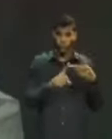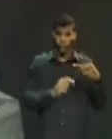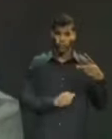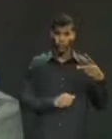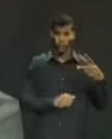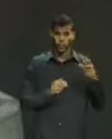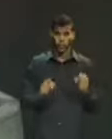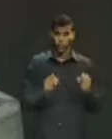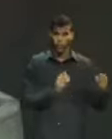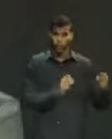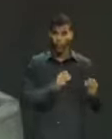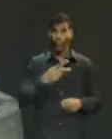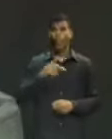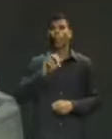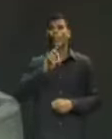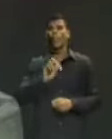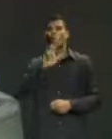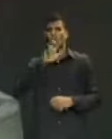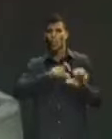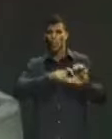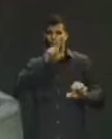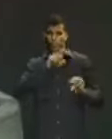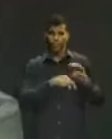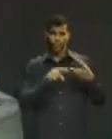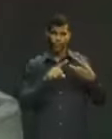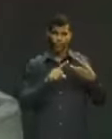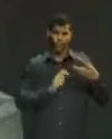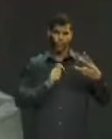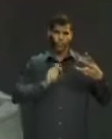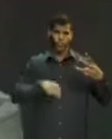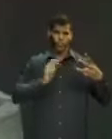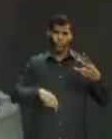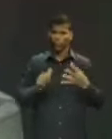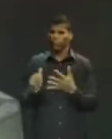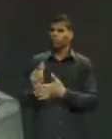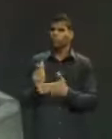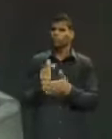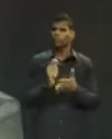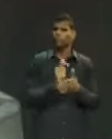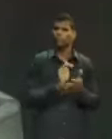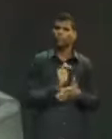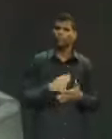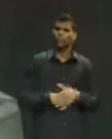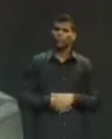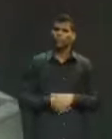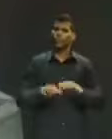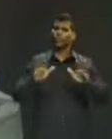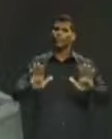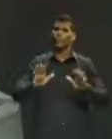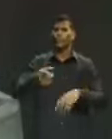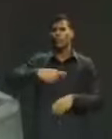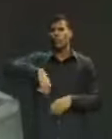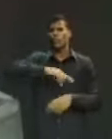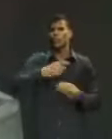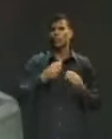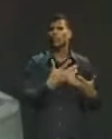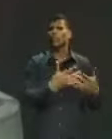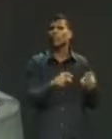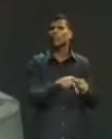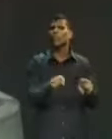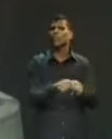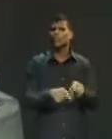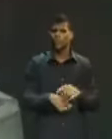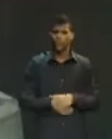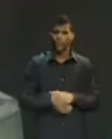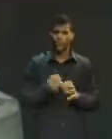poder e autonomia e capacidade de consumo. Por que nós não fazemos isso? Através de um conjunto de